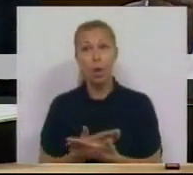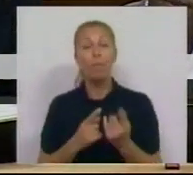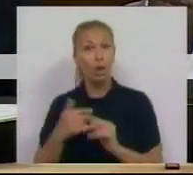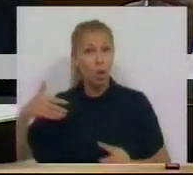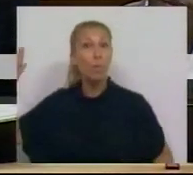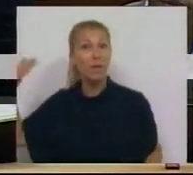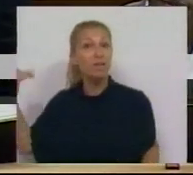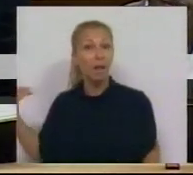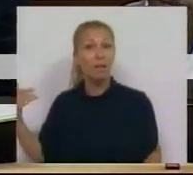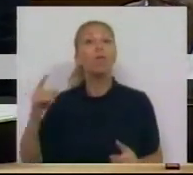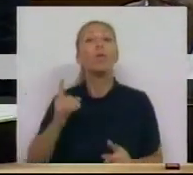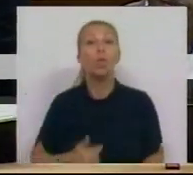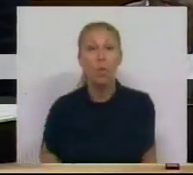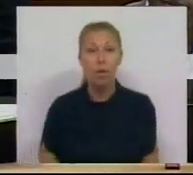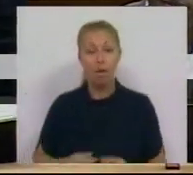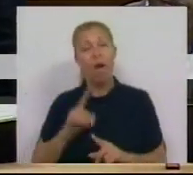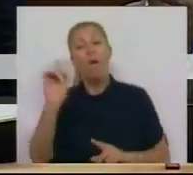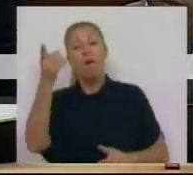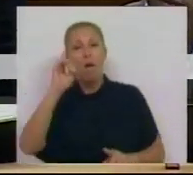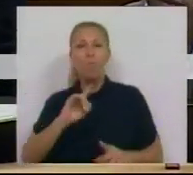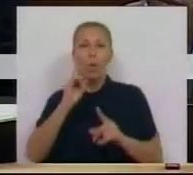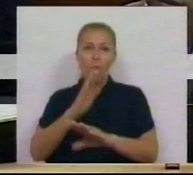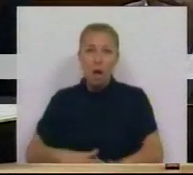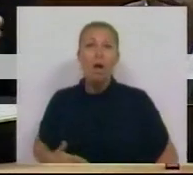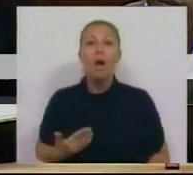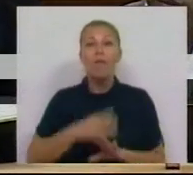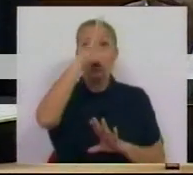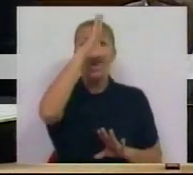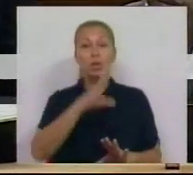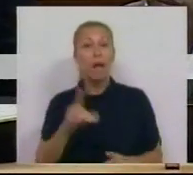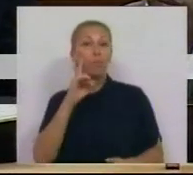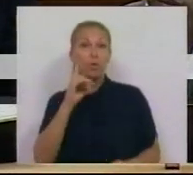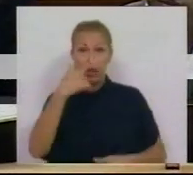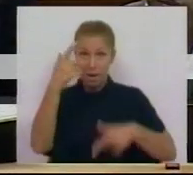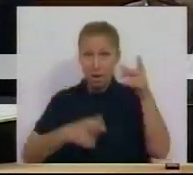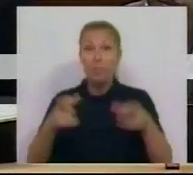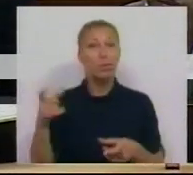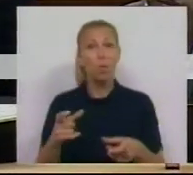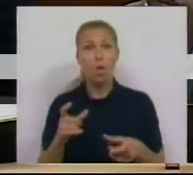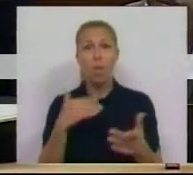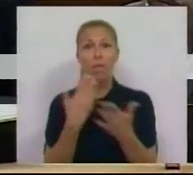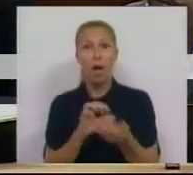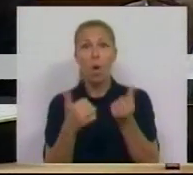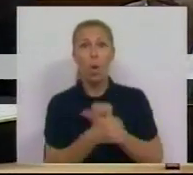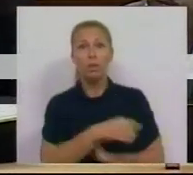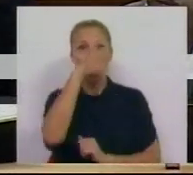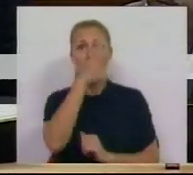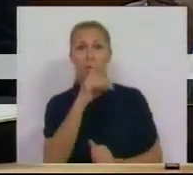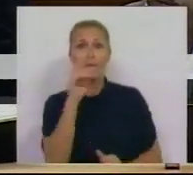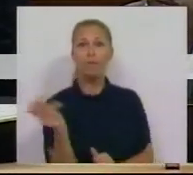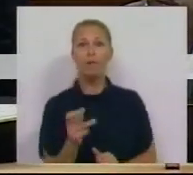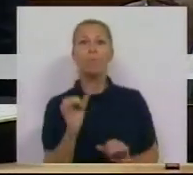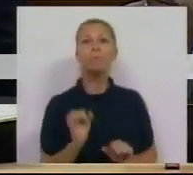vez de reforçar os Estados contra os mercados, em vez de reforçar os Estados para proteger as pessoas, enfraqueceram os Estados, privatizaram aquilo que